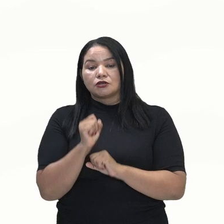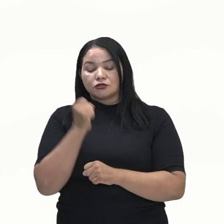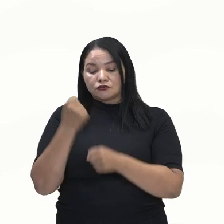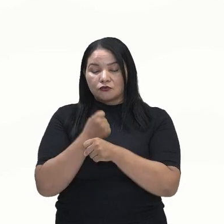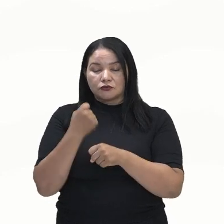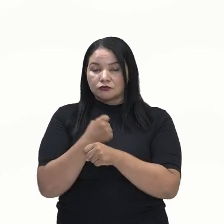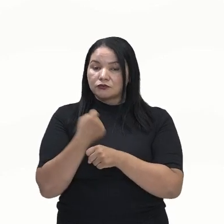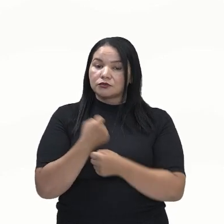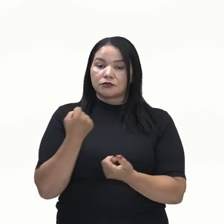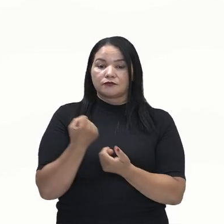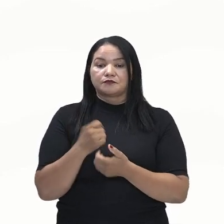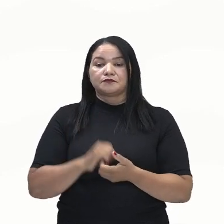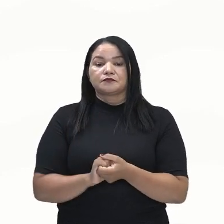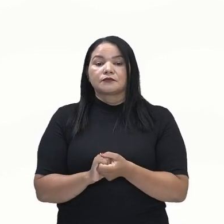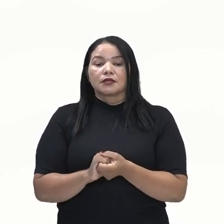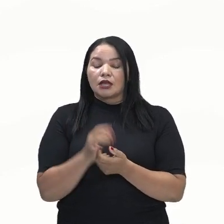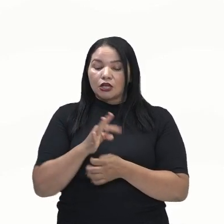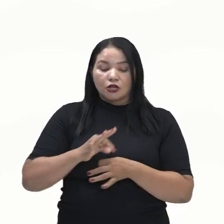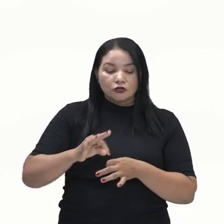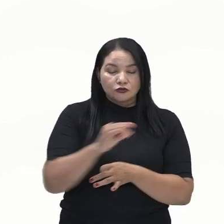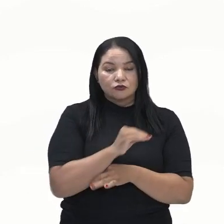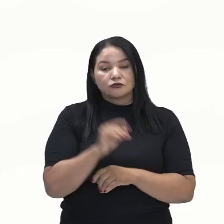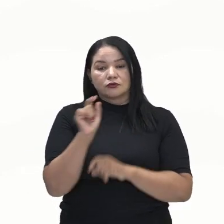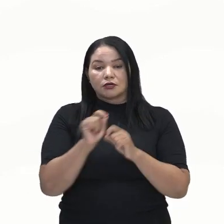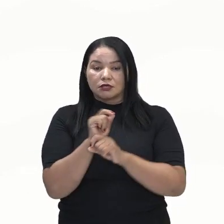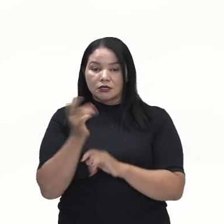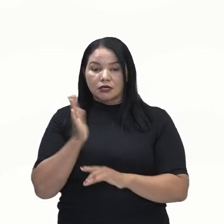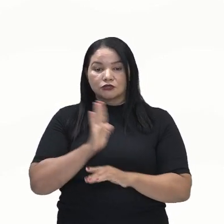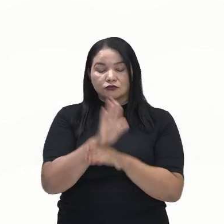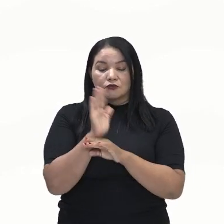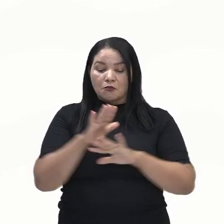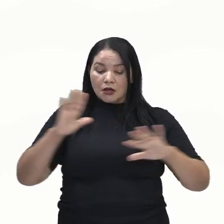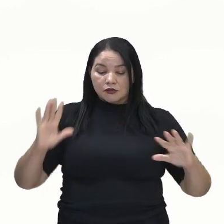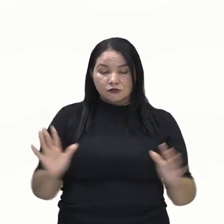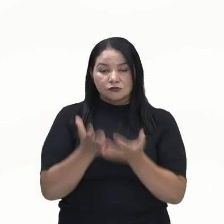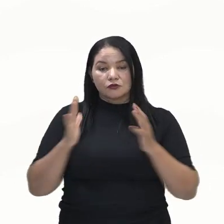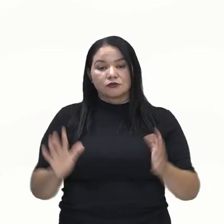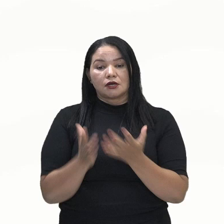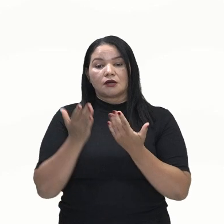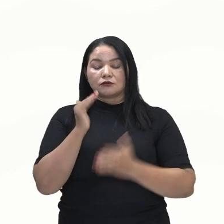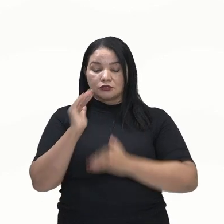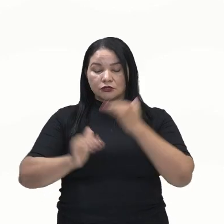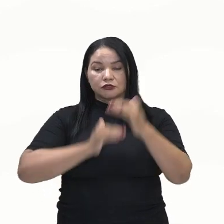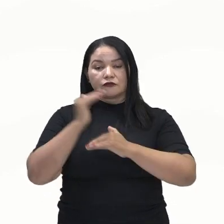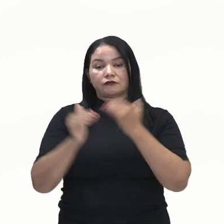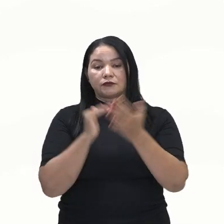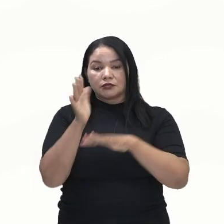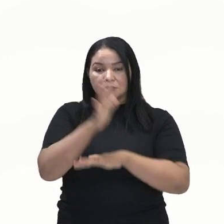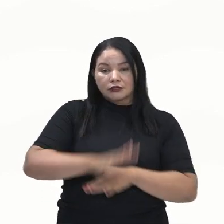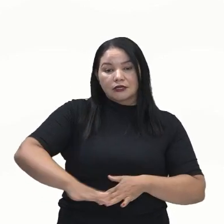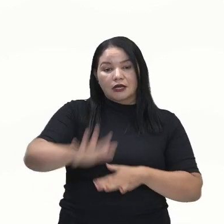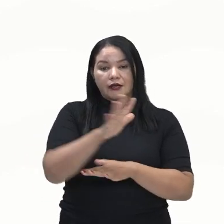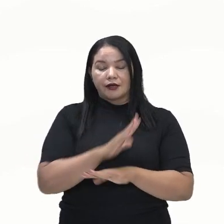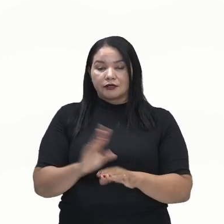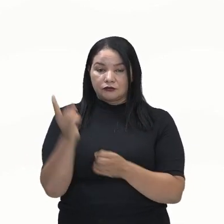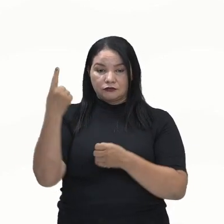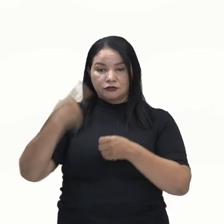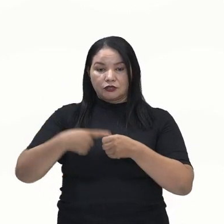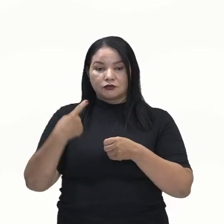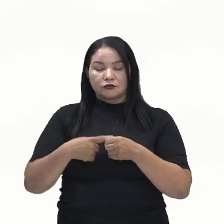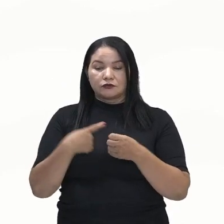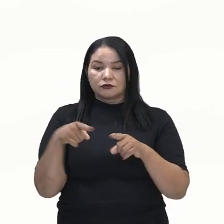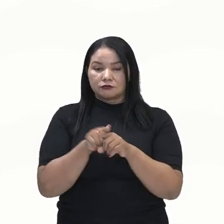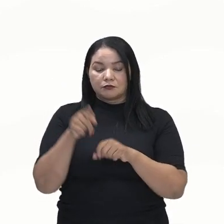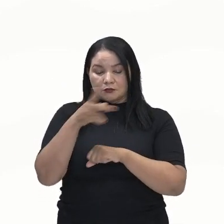civil. Todas essas indústrias vão servir para impulsionar o desenvolvimento de áreas no interior do país